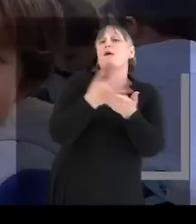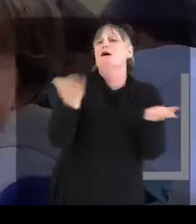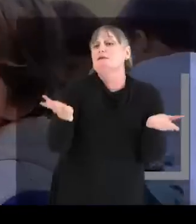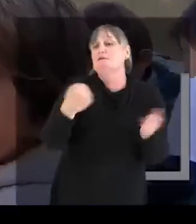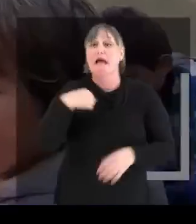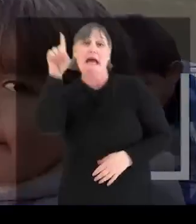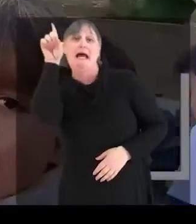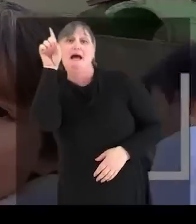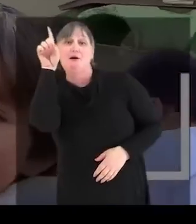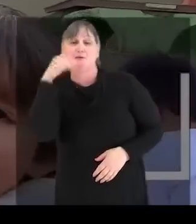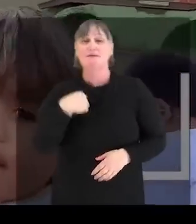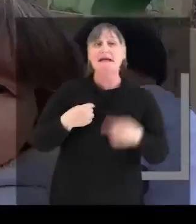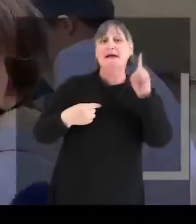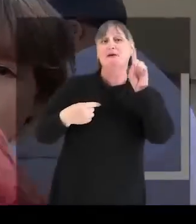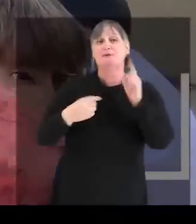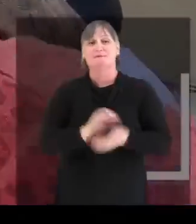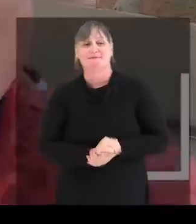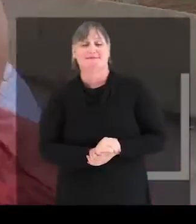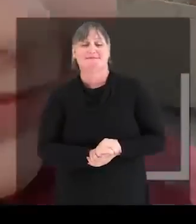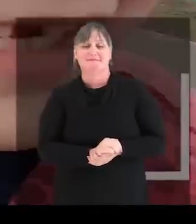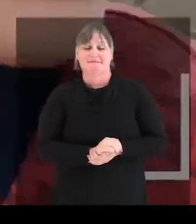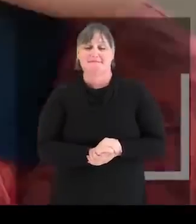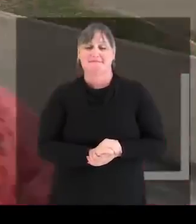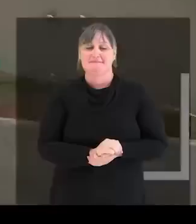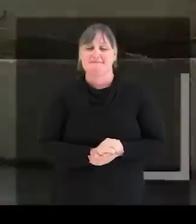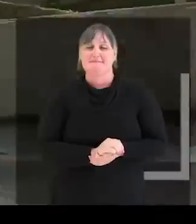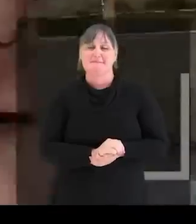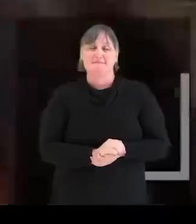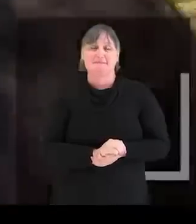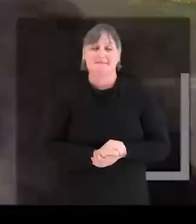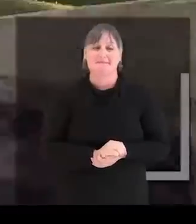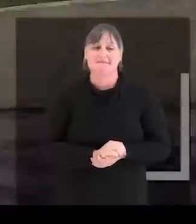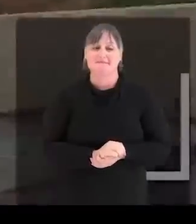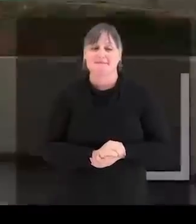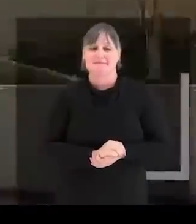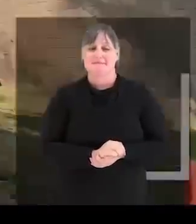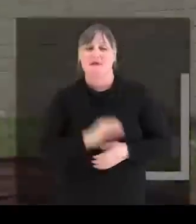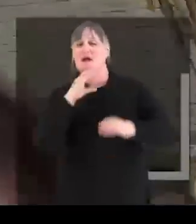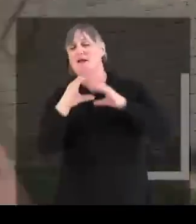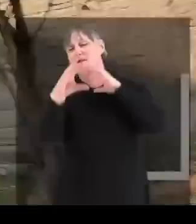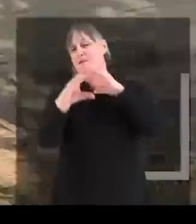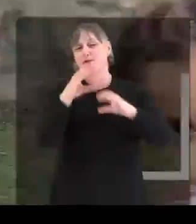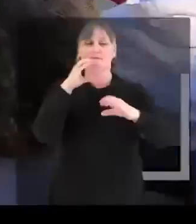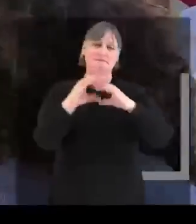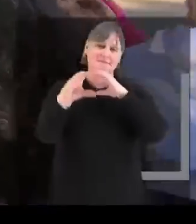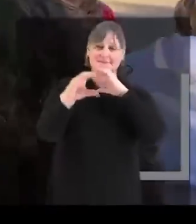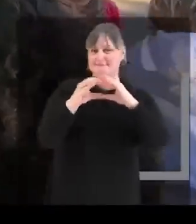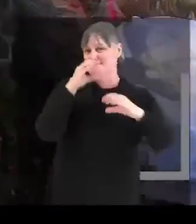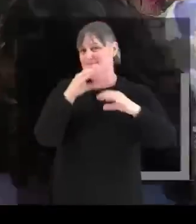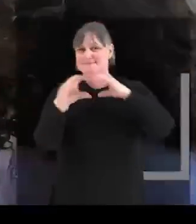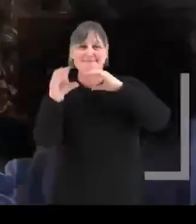Quem começa? Eu! Você vem. Vem ali atrás, ali atrás. Canta uma música.